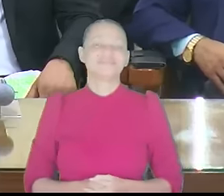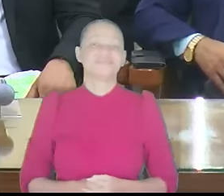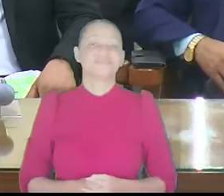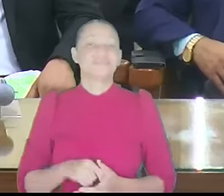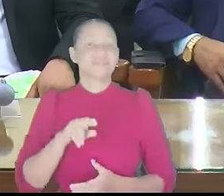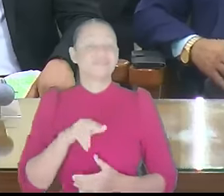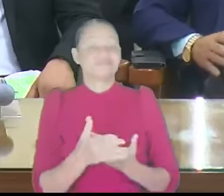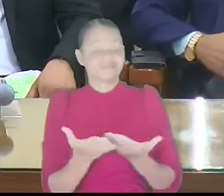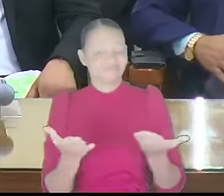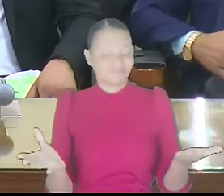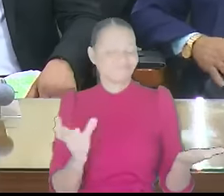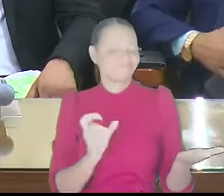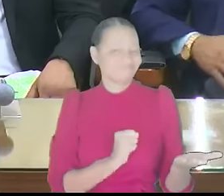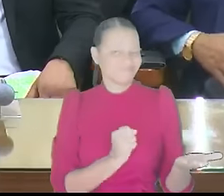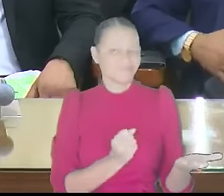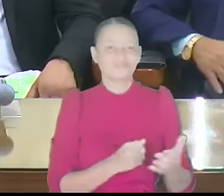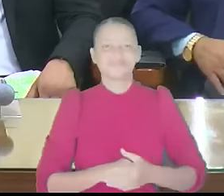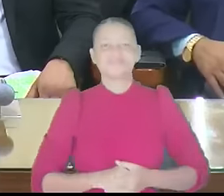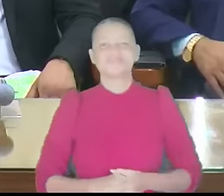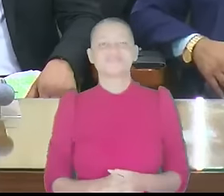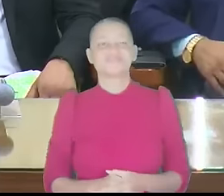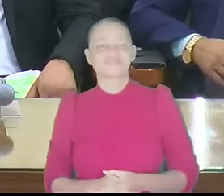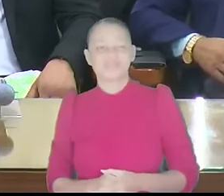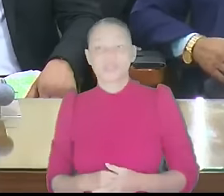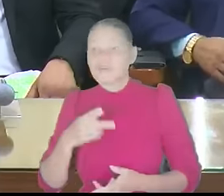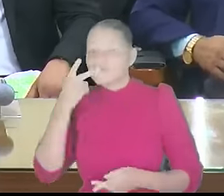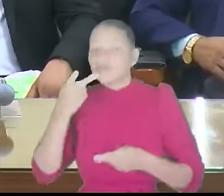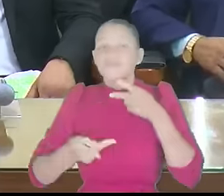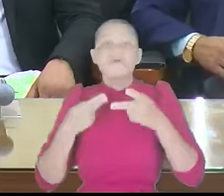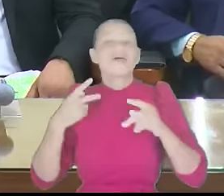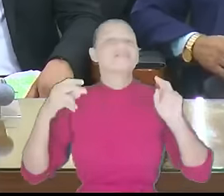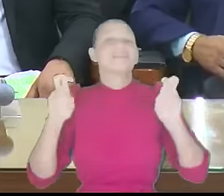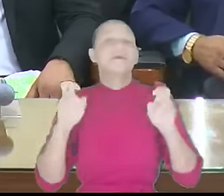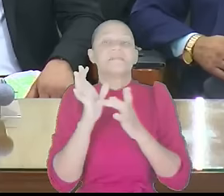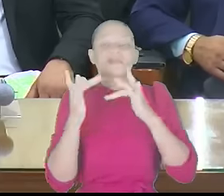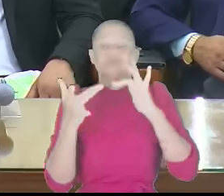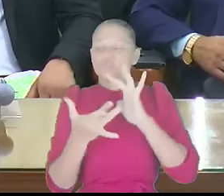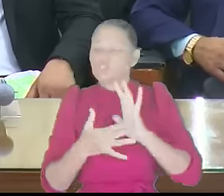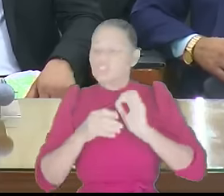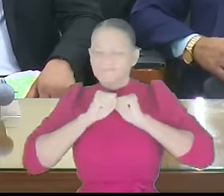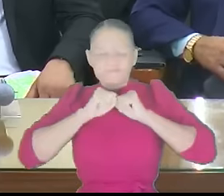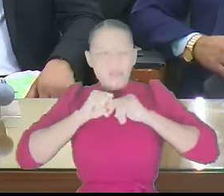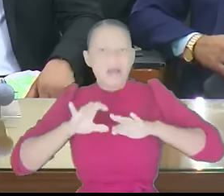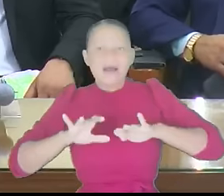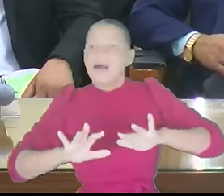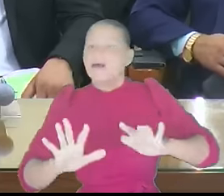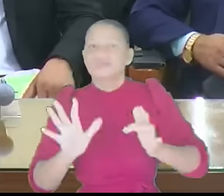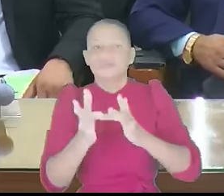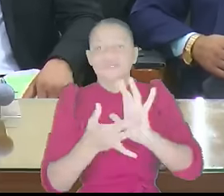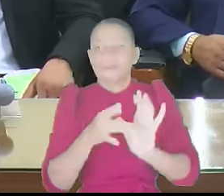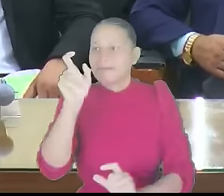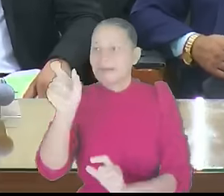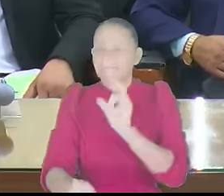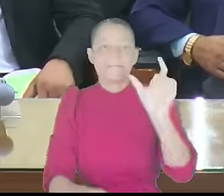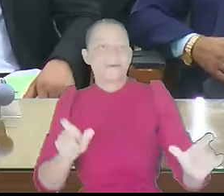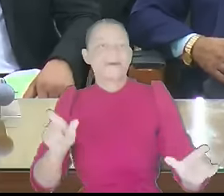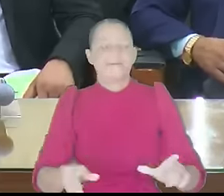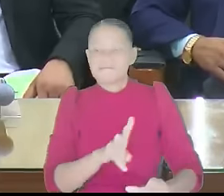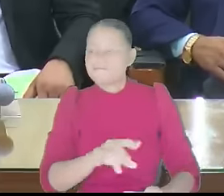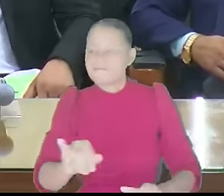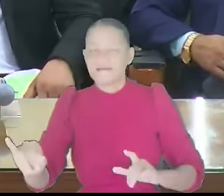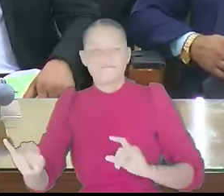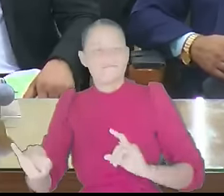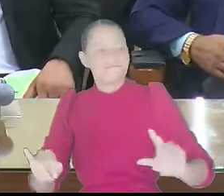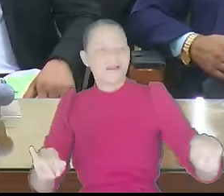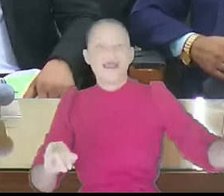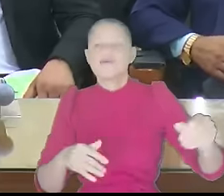amados irmãos, falar de Jesus, compartilhar Jesus para as pessoas, vai apaixonar as pessoas